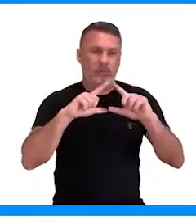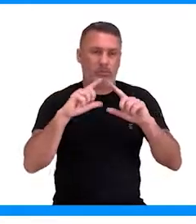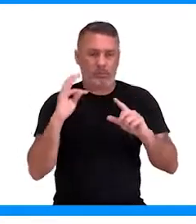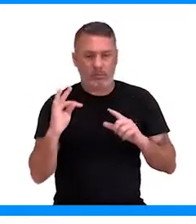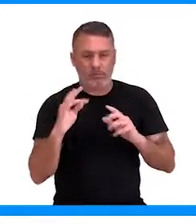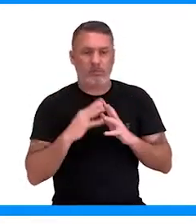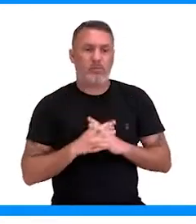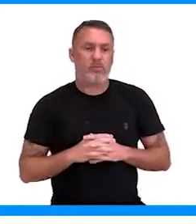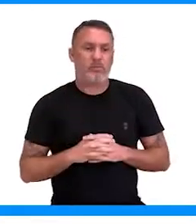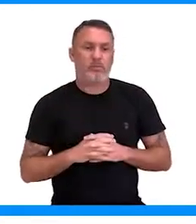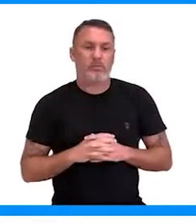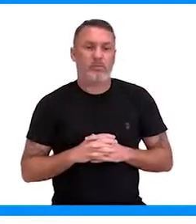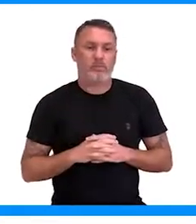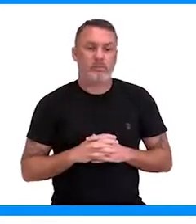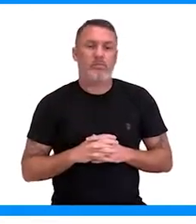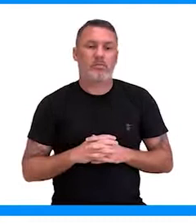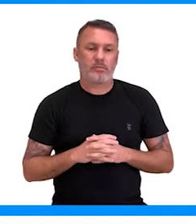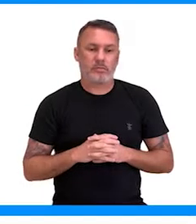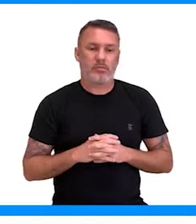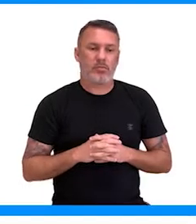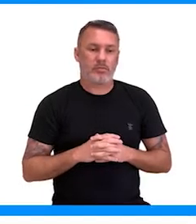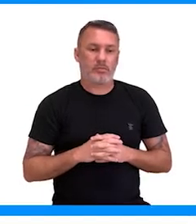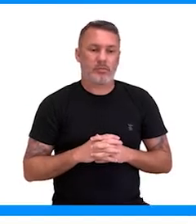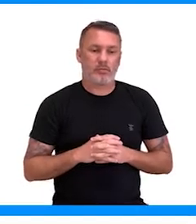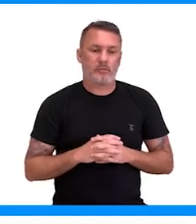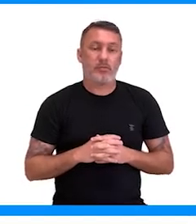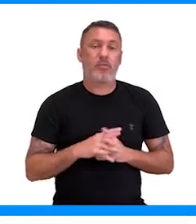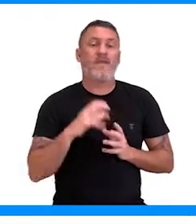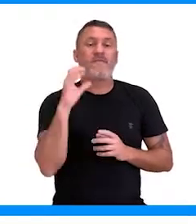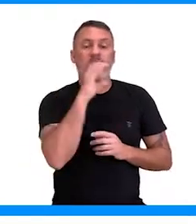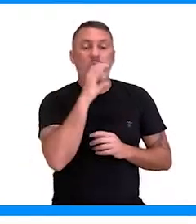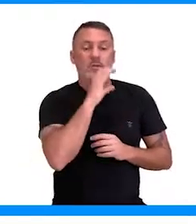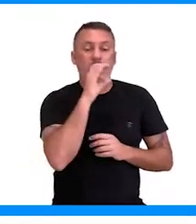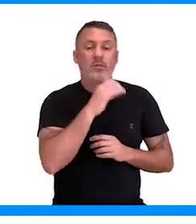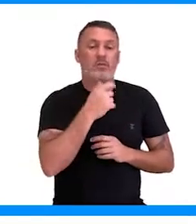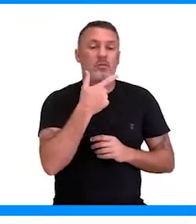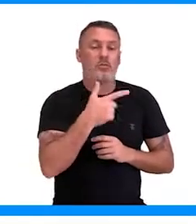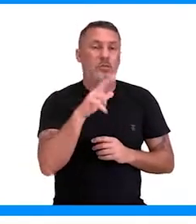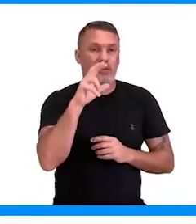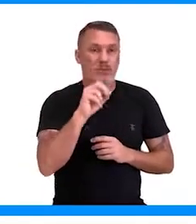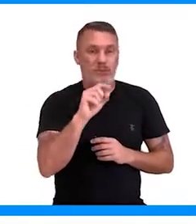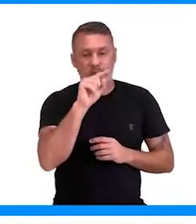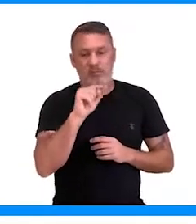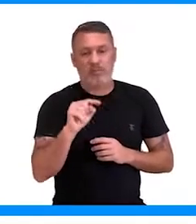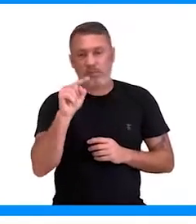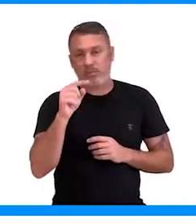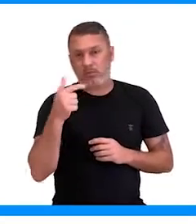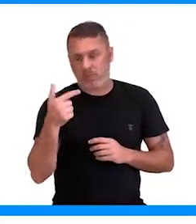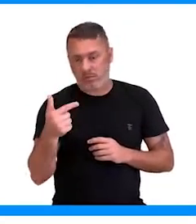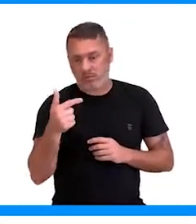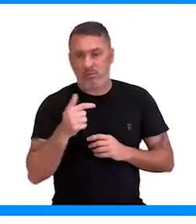A velocidade é 250 raiz de 2.